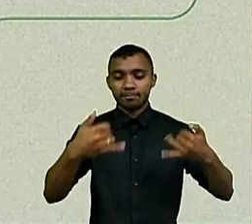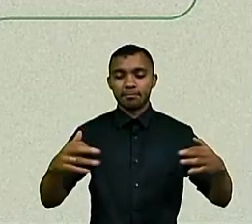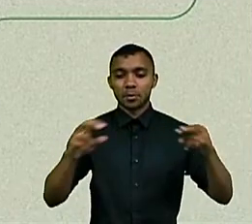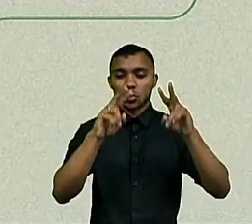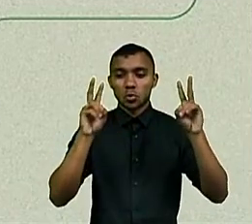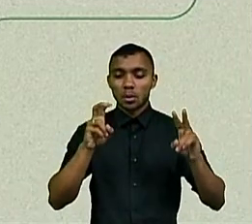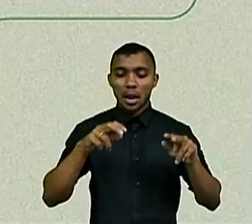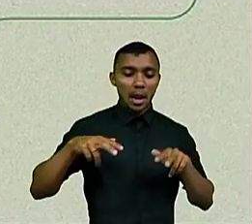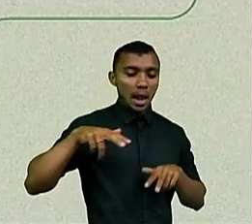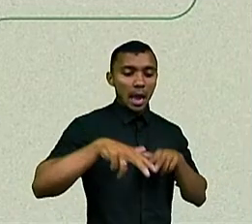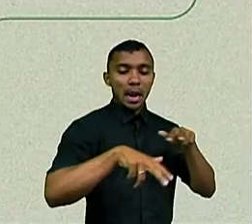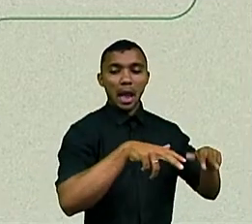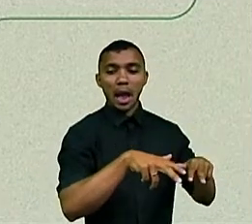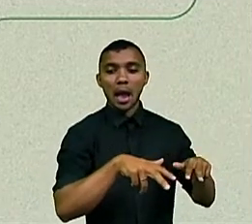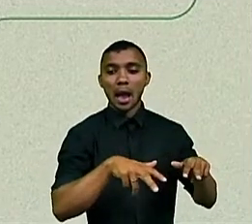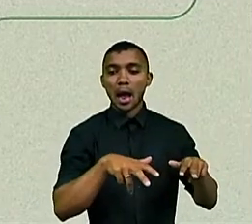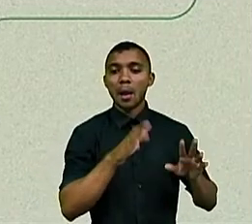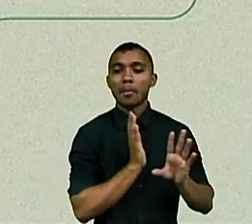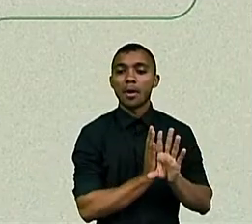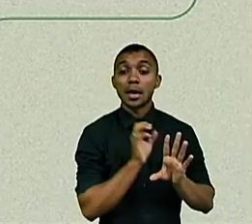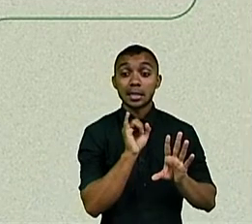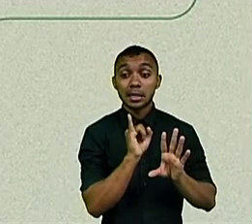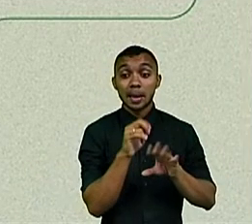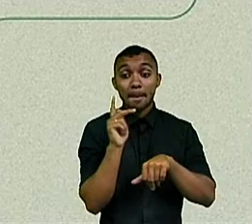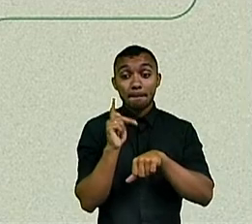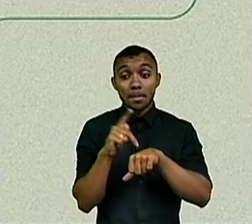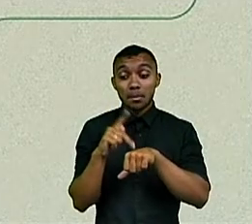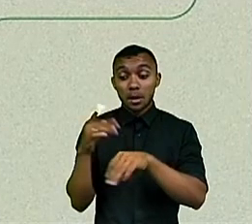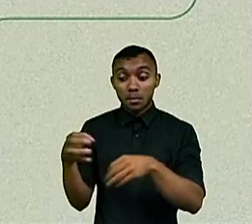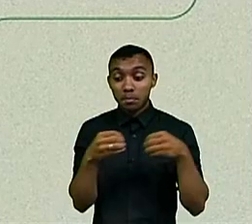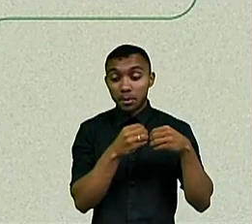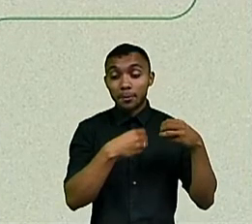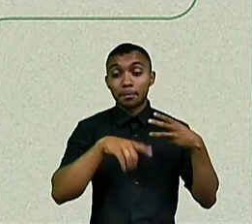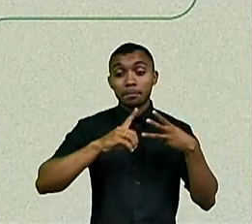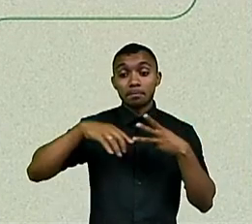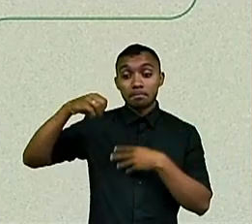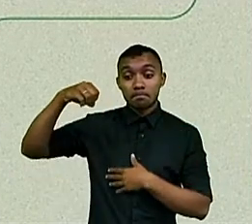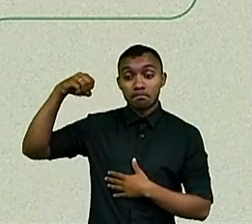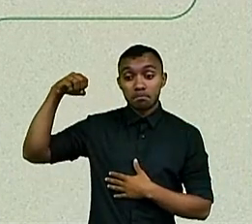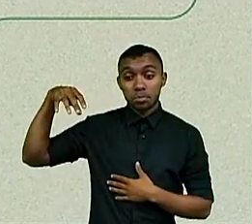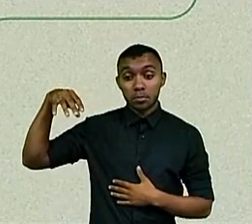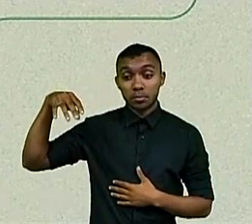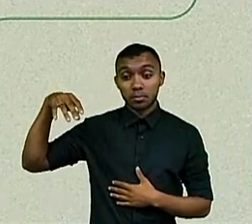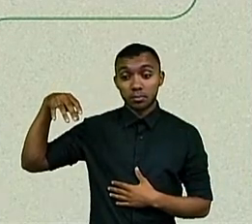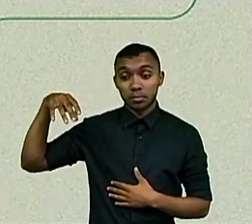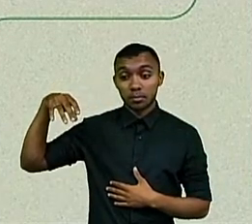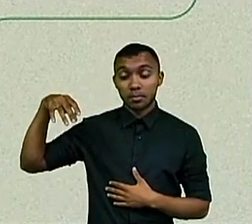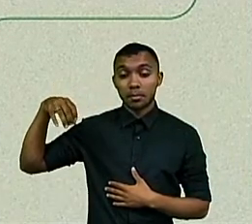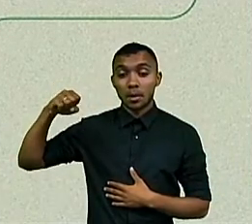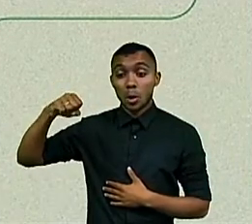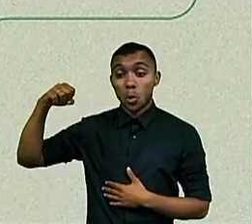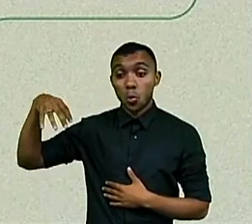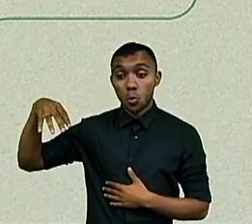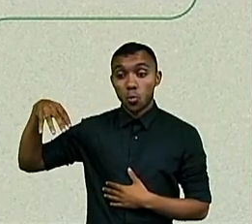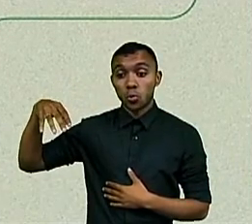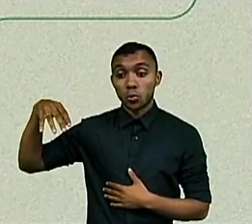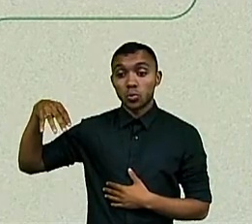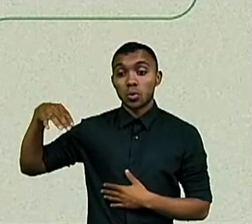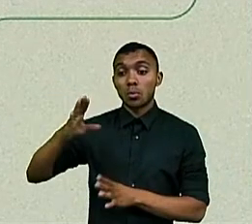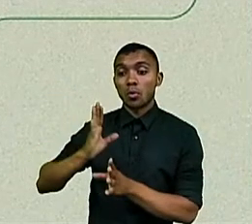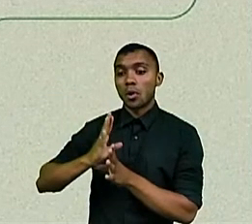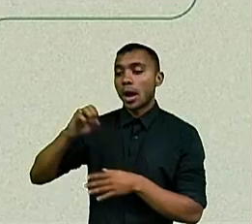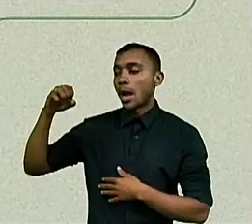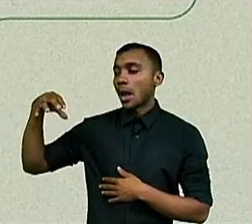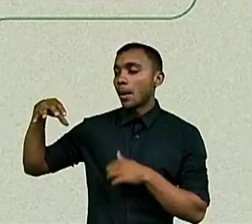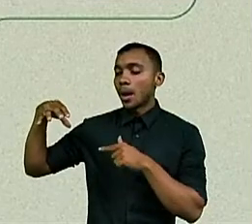o Lagarto você coloca ele numa pedra e coloca uma lâmpada para aquecer Porque que a lâmpada ela